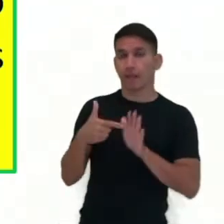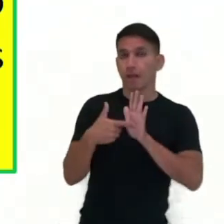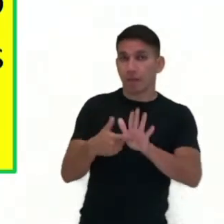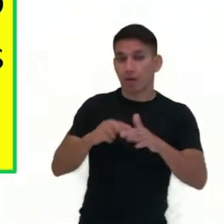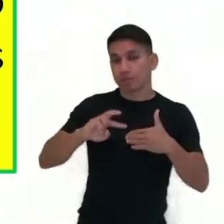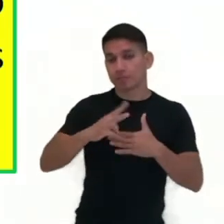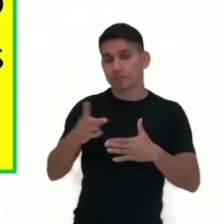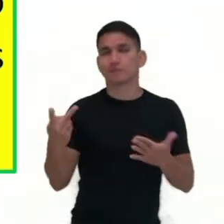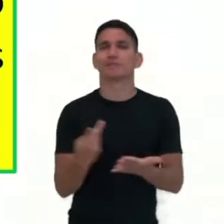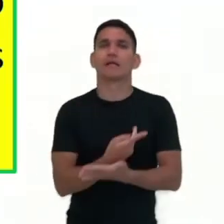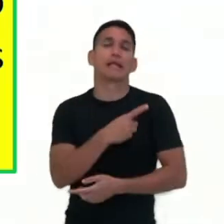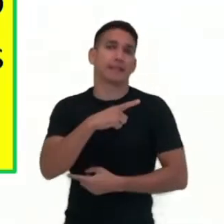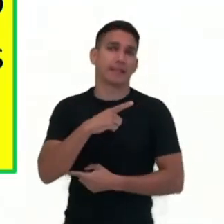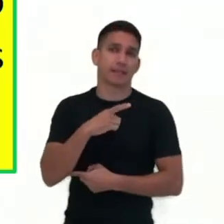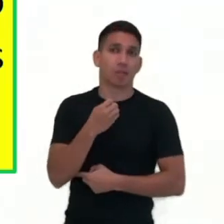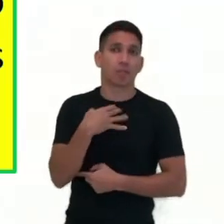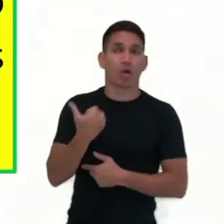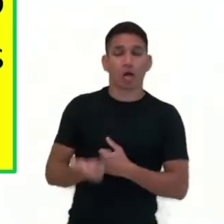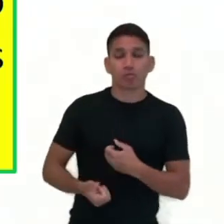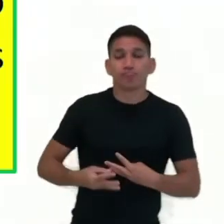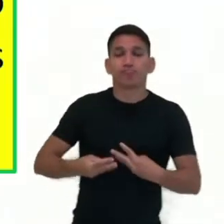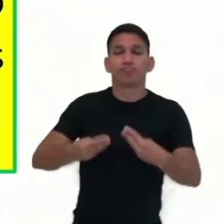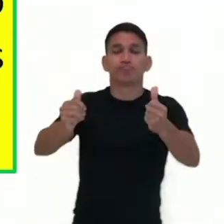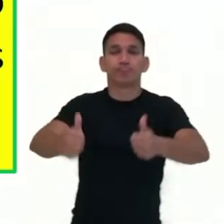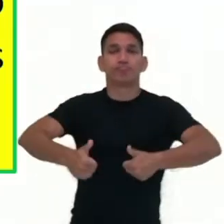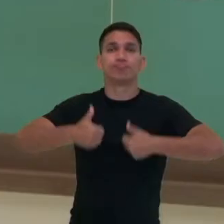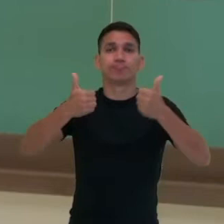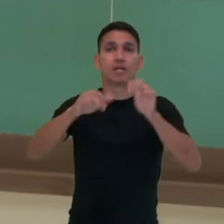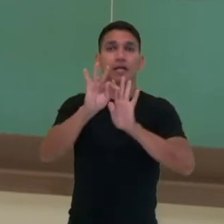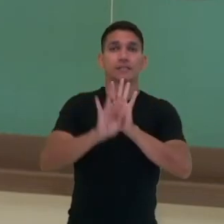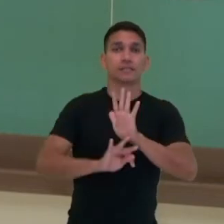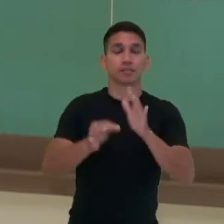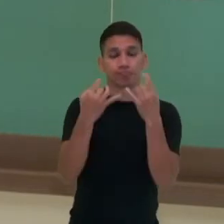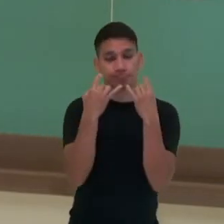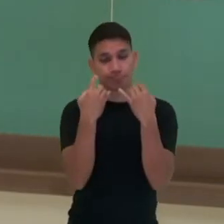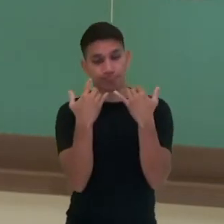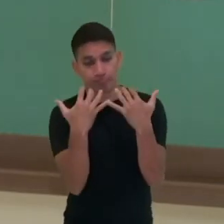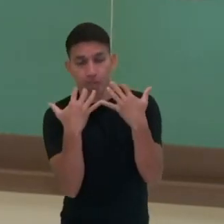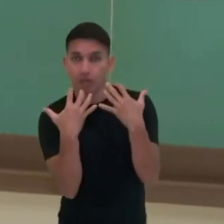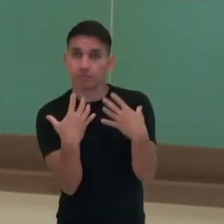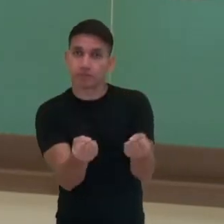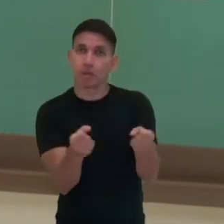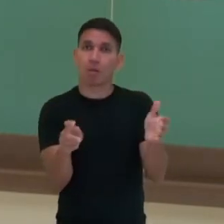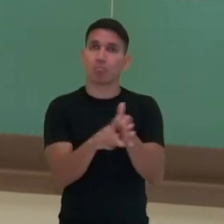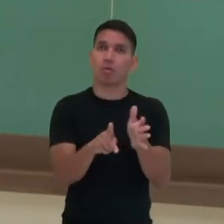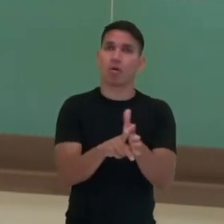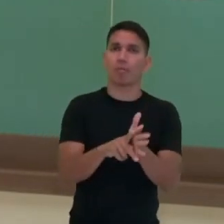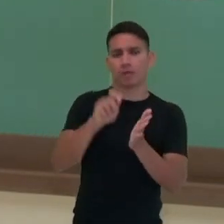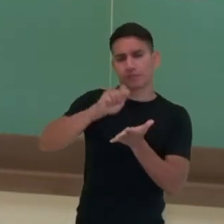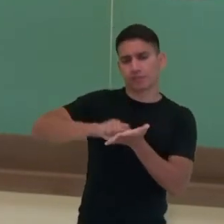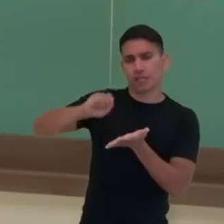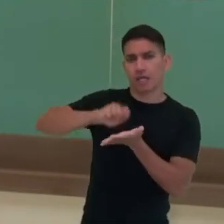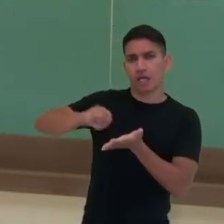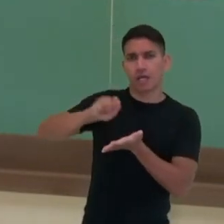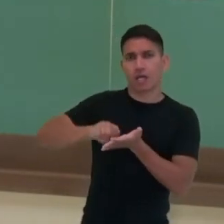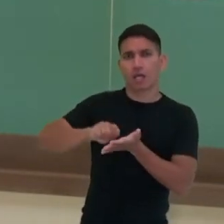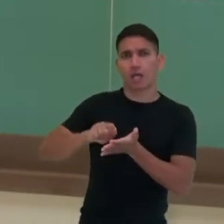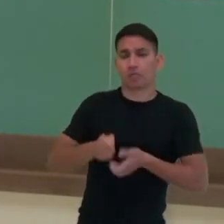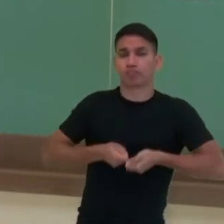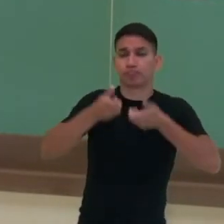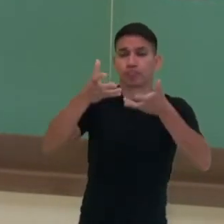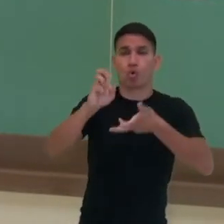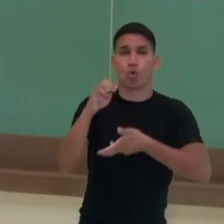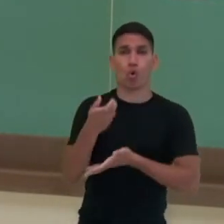contribui bastante, né, para tornar aquele texto atrativo, seja ele oral ou escrito, beleza?